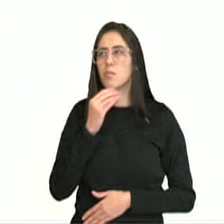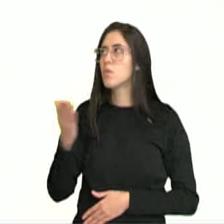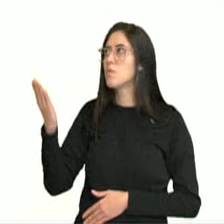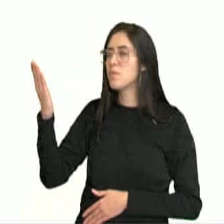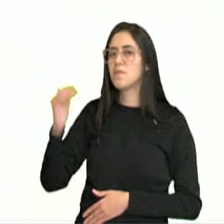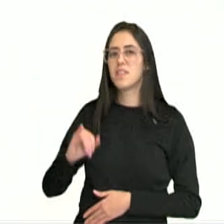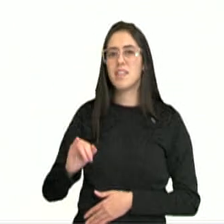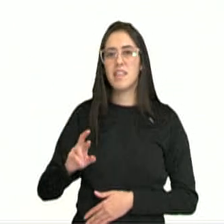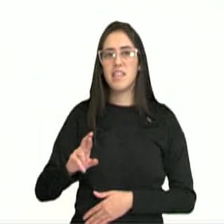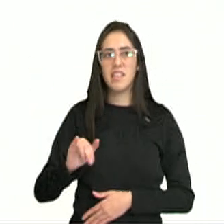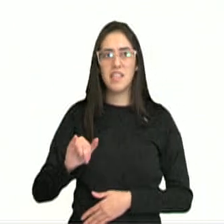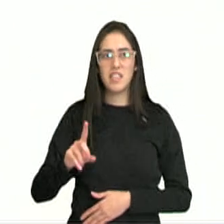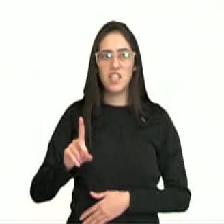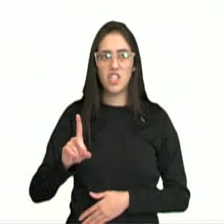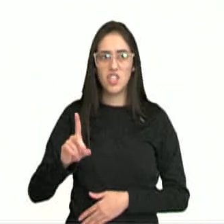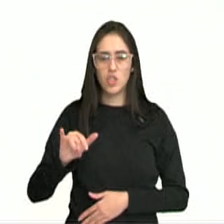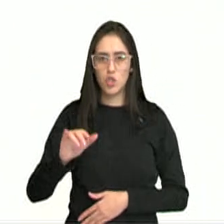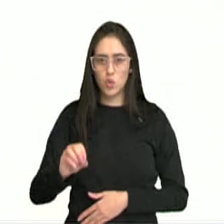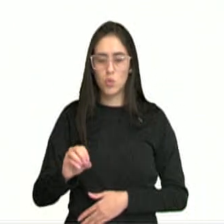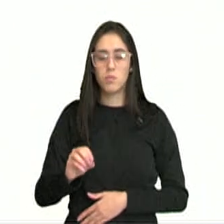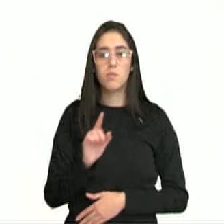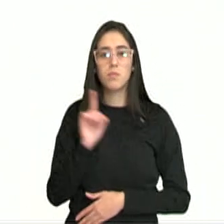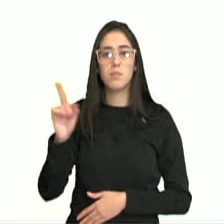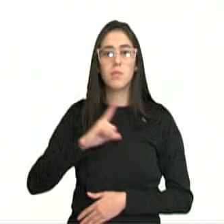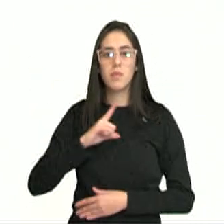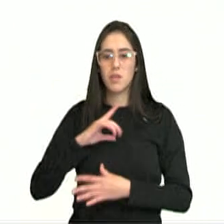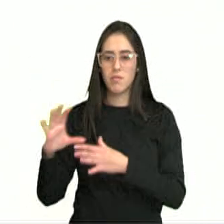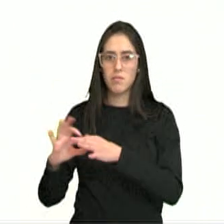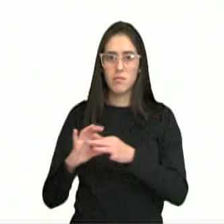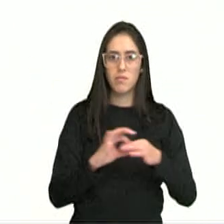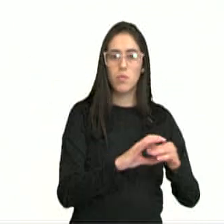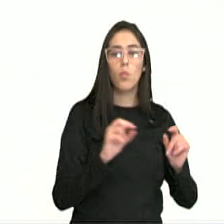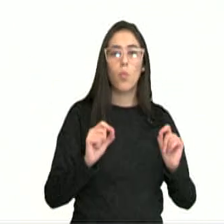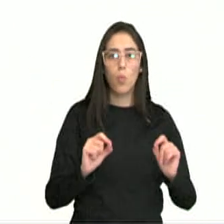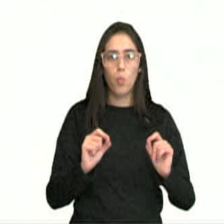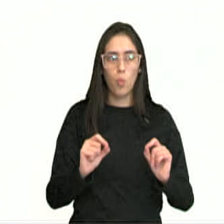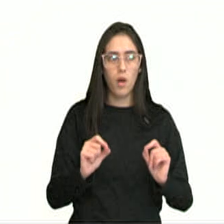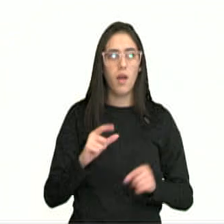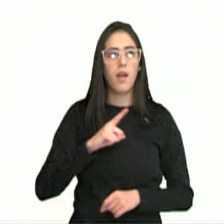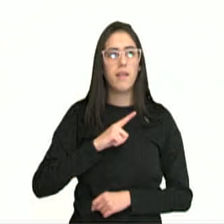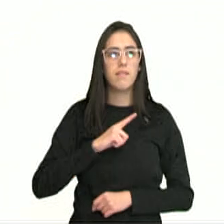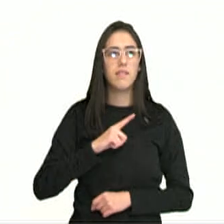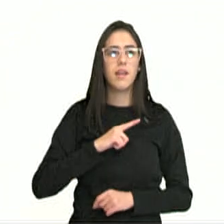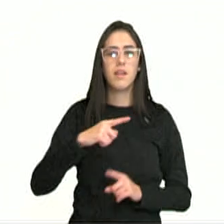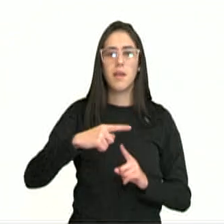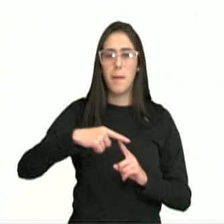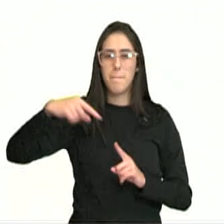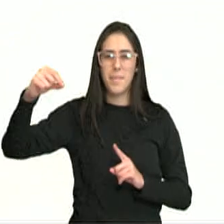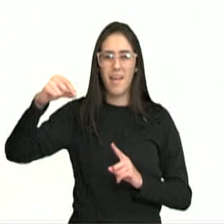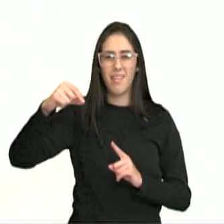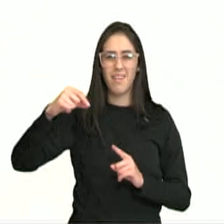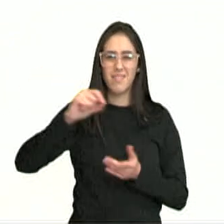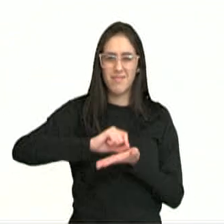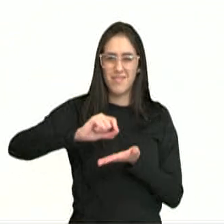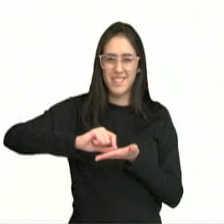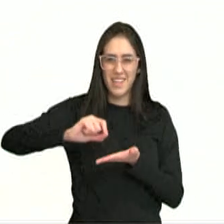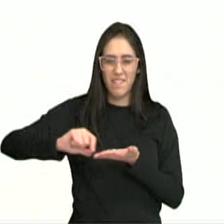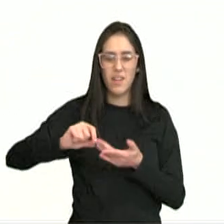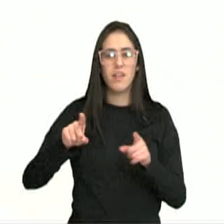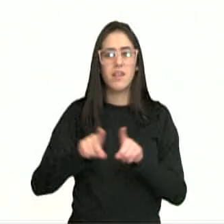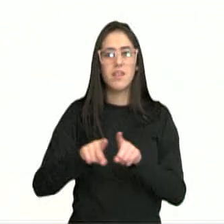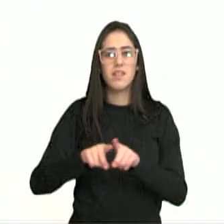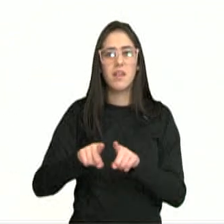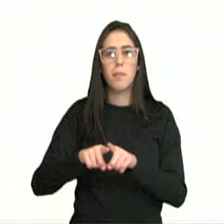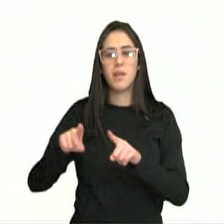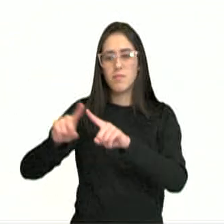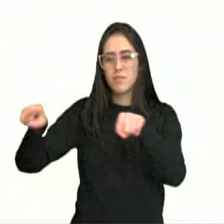platina. As principais aplicações das ligas de ósmio são penas para canetas tinteiros, agulhas de toca-disco e